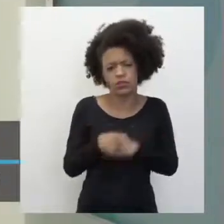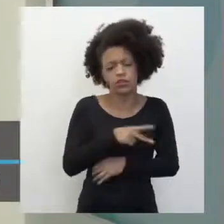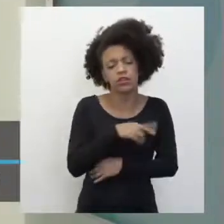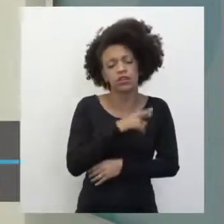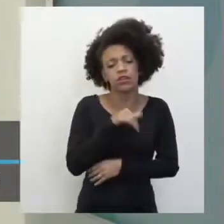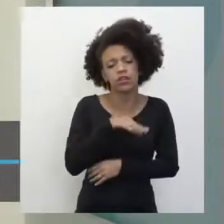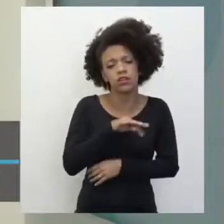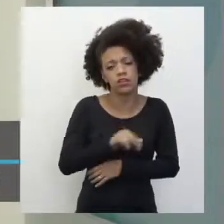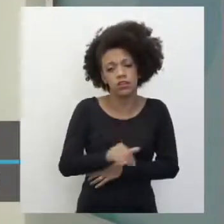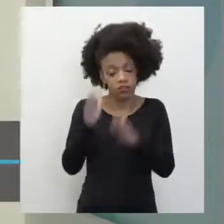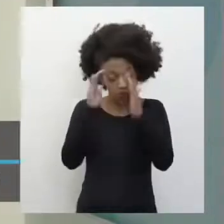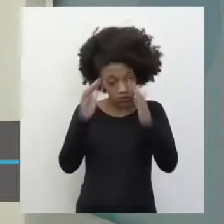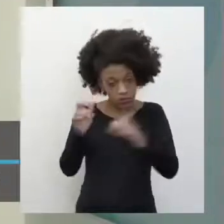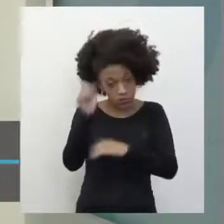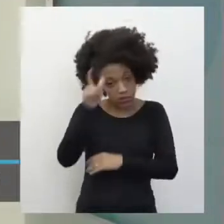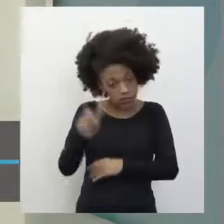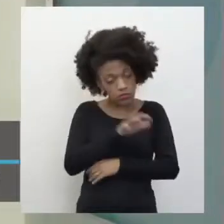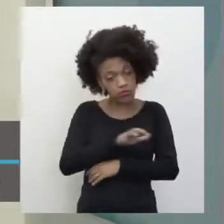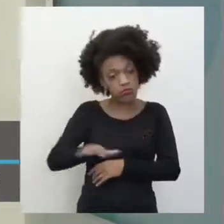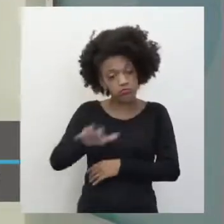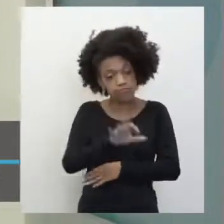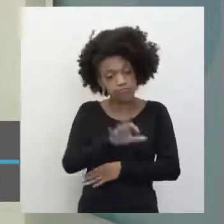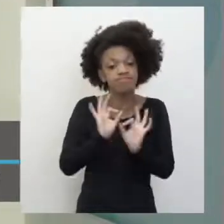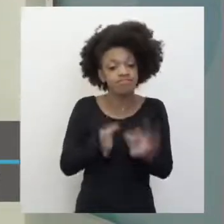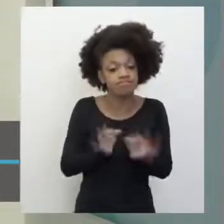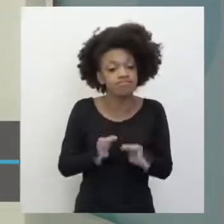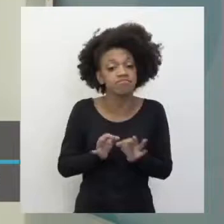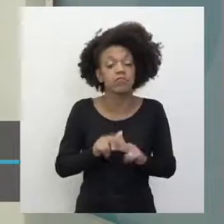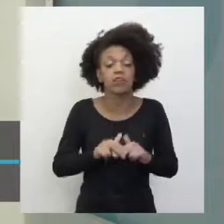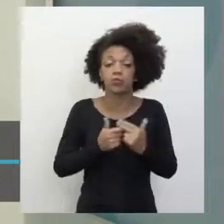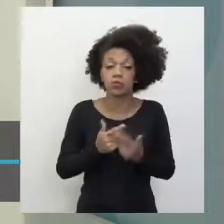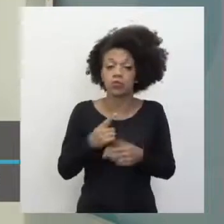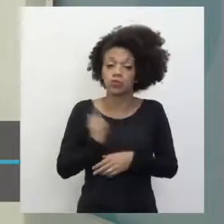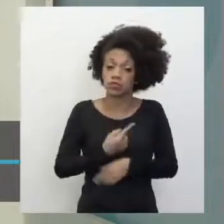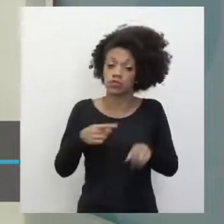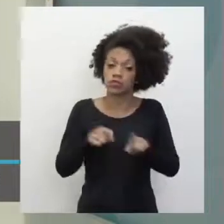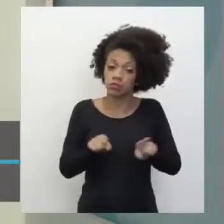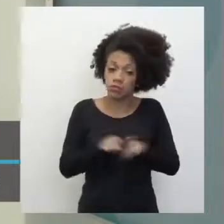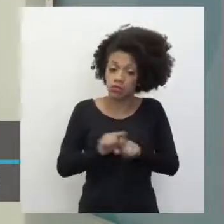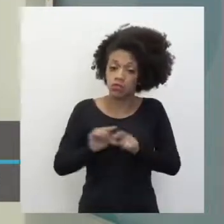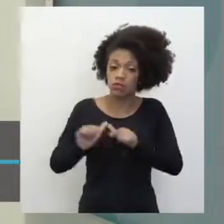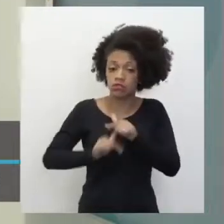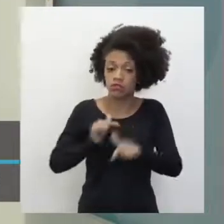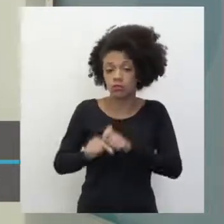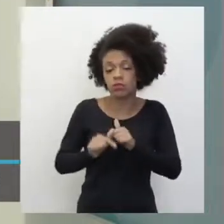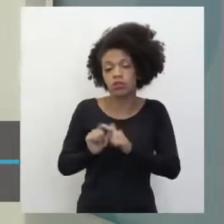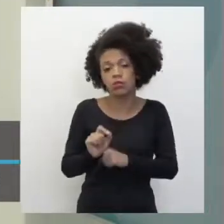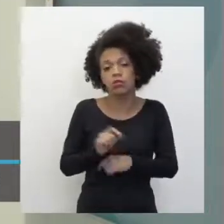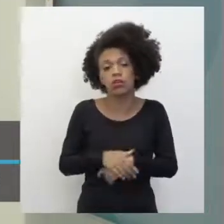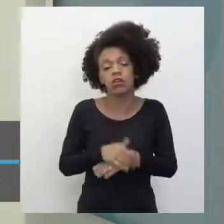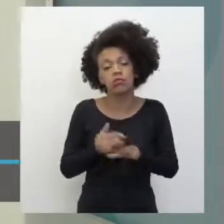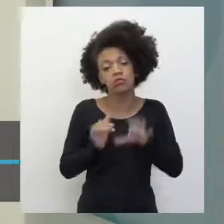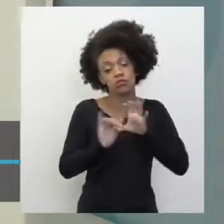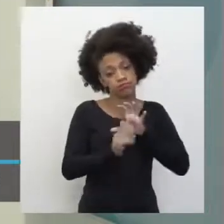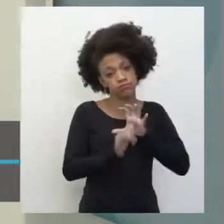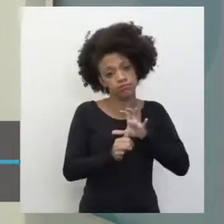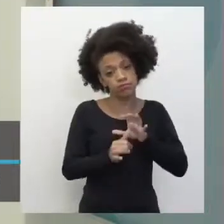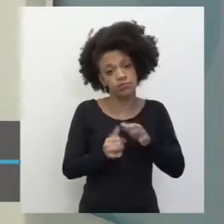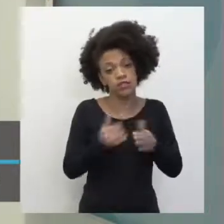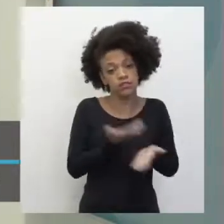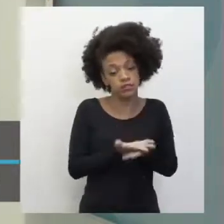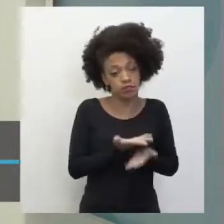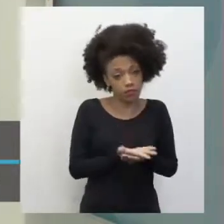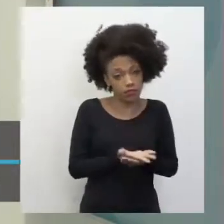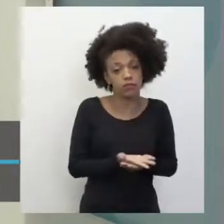também, respeitar a cultura de cada povo. É exatamente por isso que também a gente vai acabar trabalhando esses contos em sala de aula.